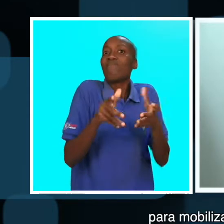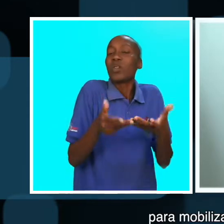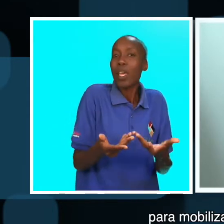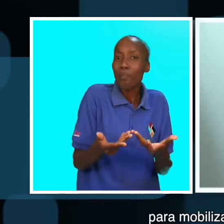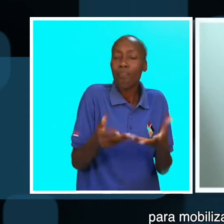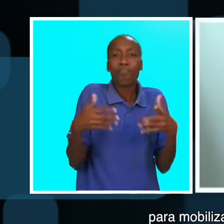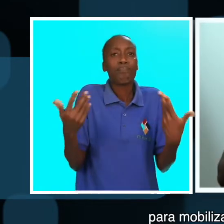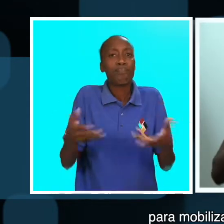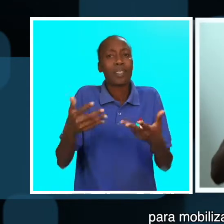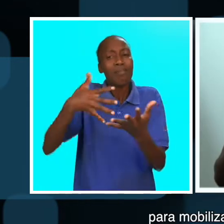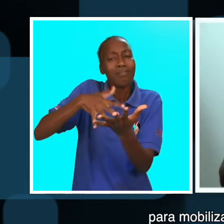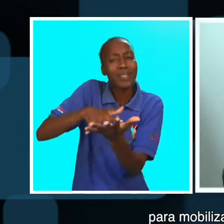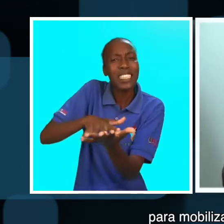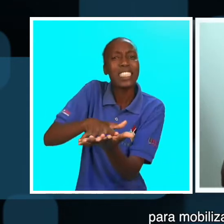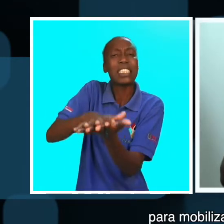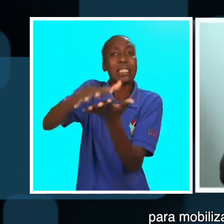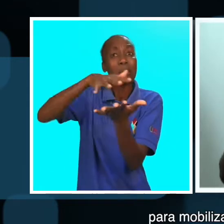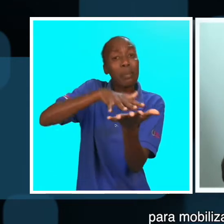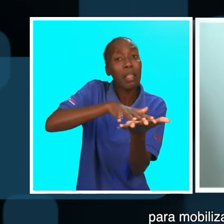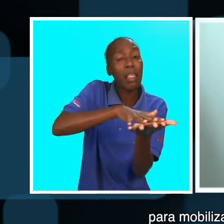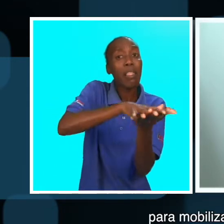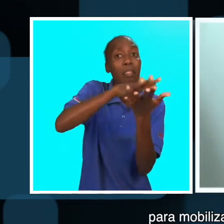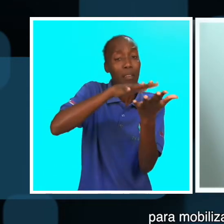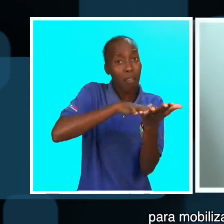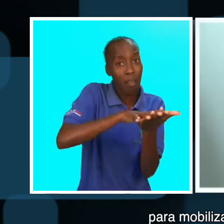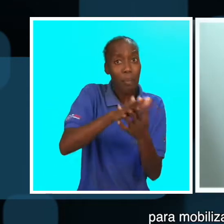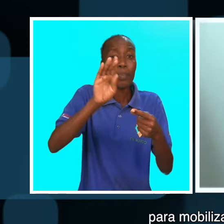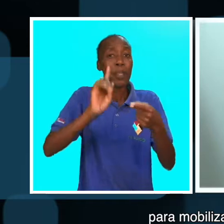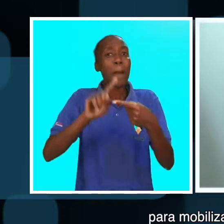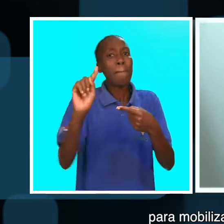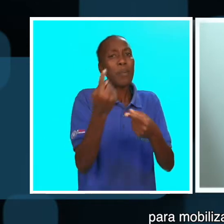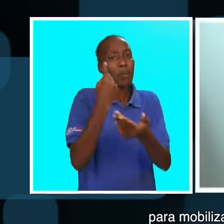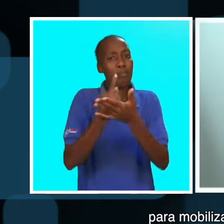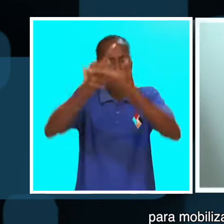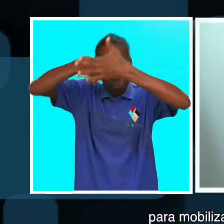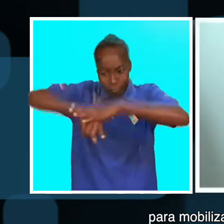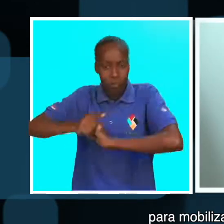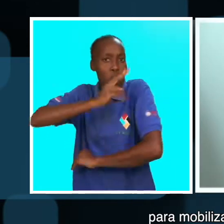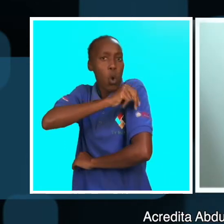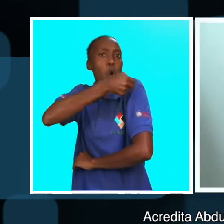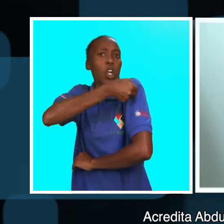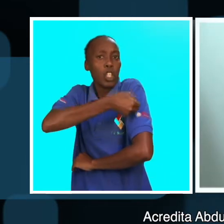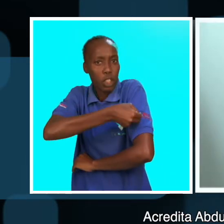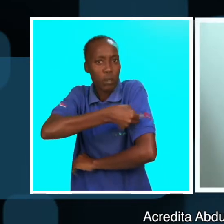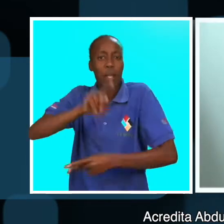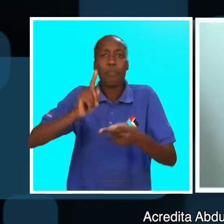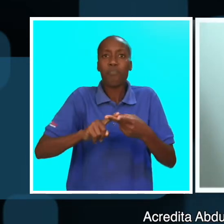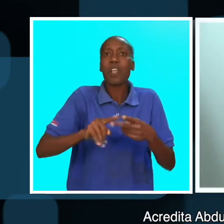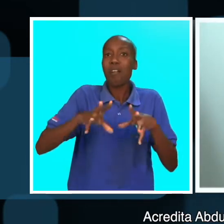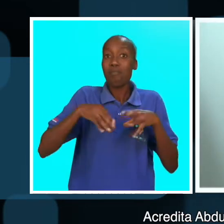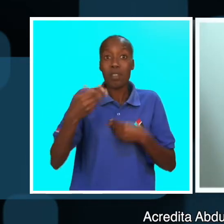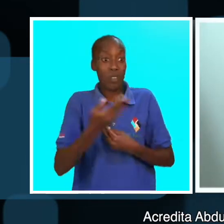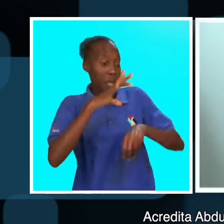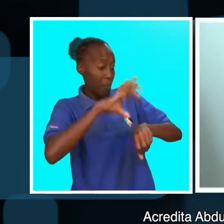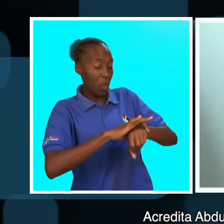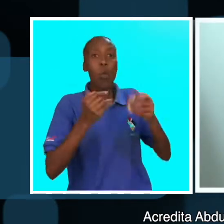para mobilizar, sensibilizá-las Primeiro, a levá-las ao hospital Acredito, Abdul